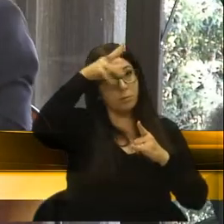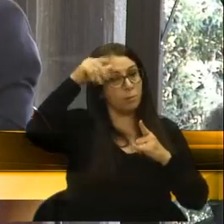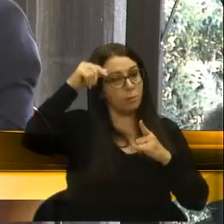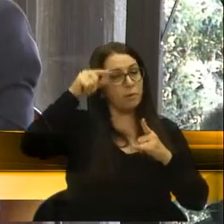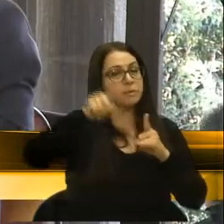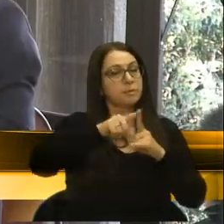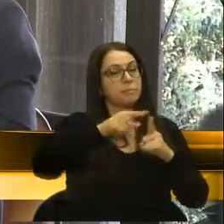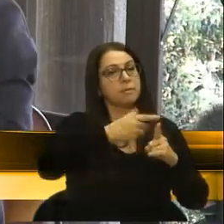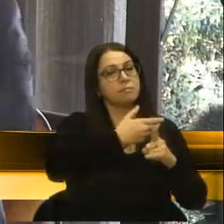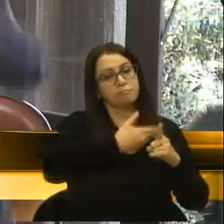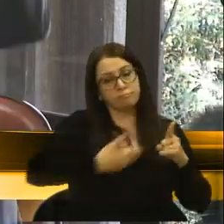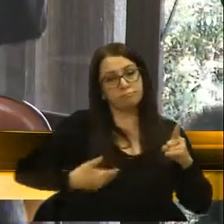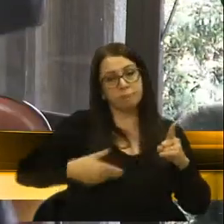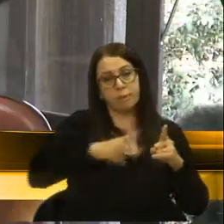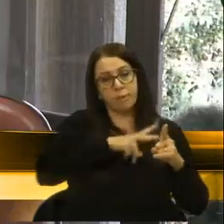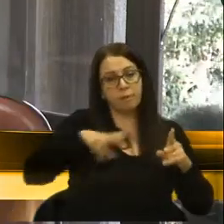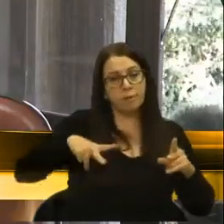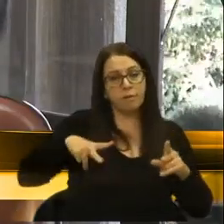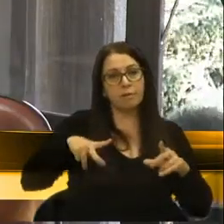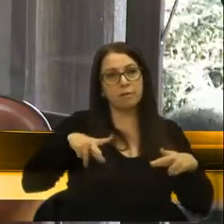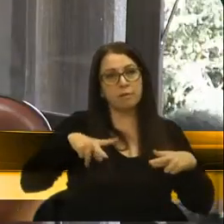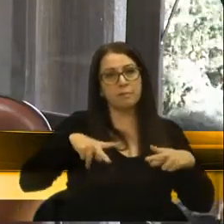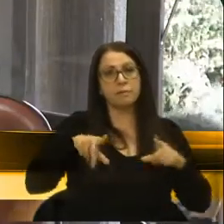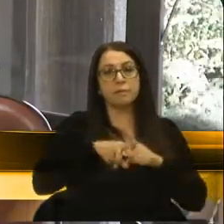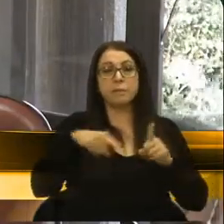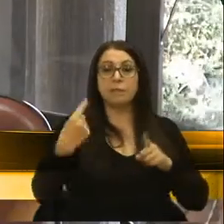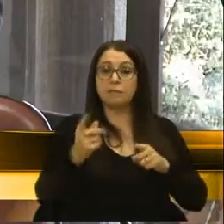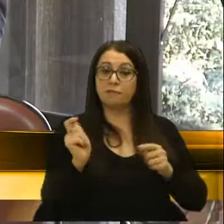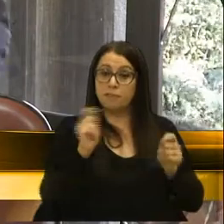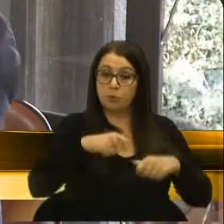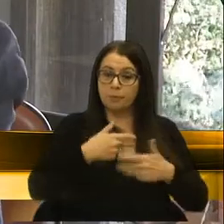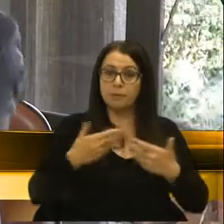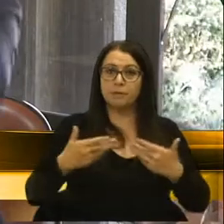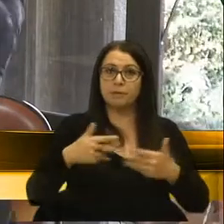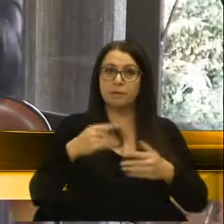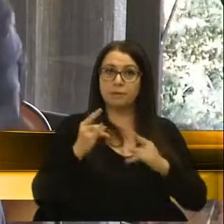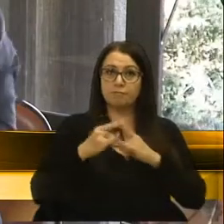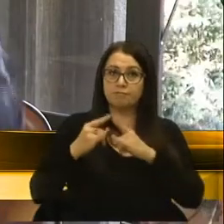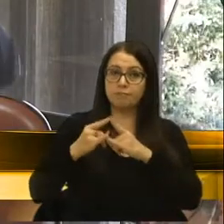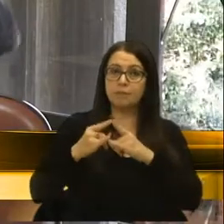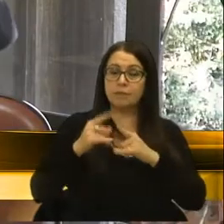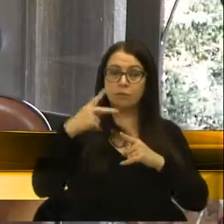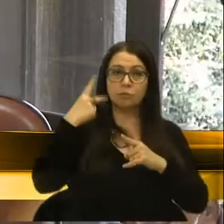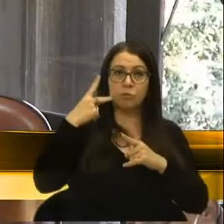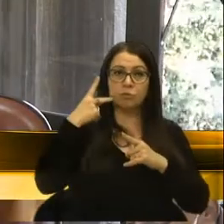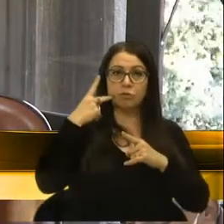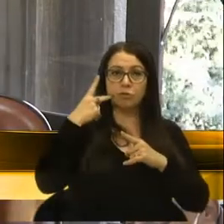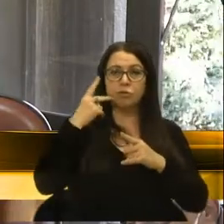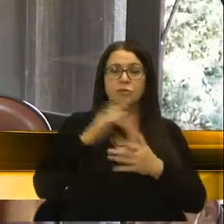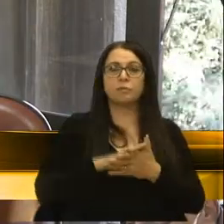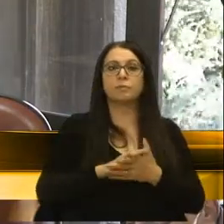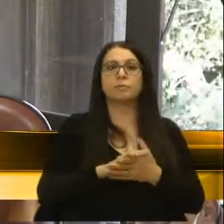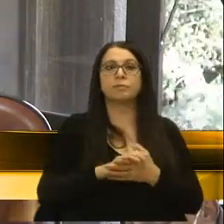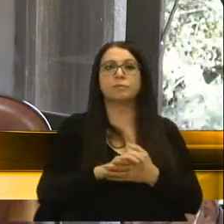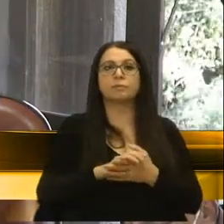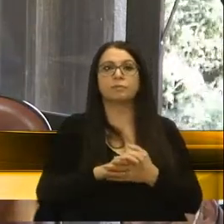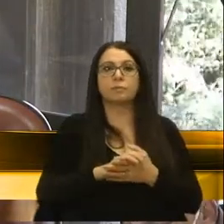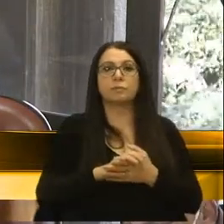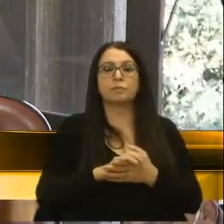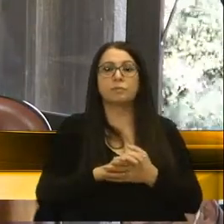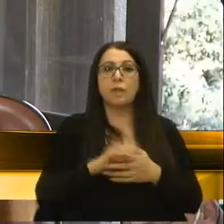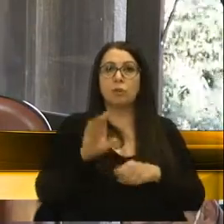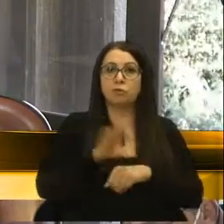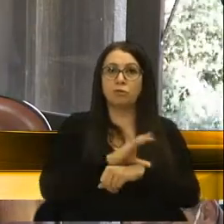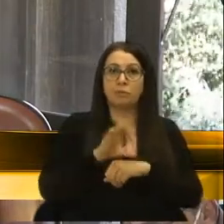fazendo neste momento. Estamos exercendo a nossa competência constitucional, política e jurisdicional. A